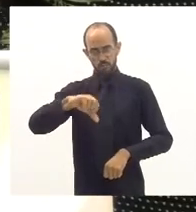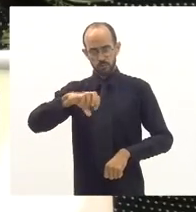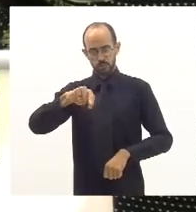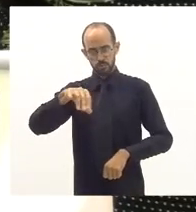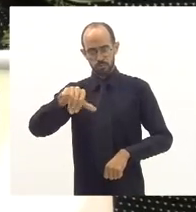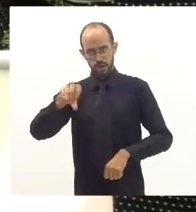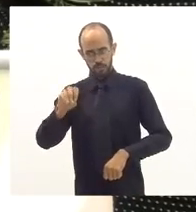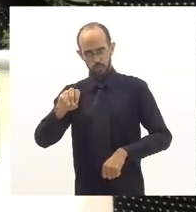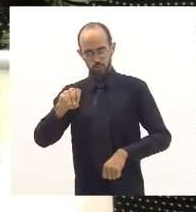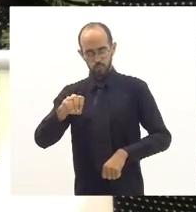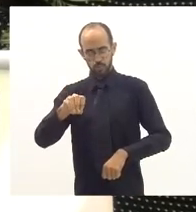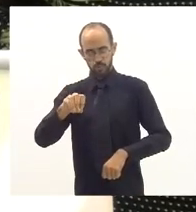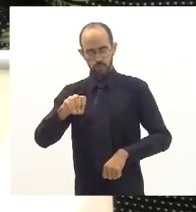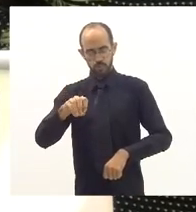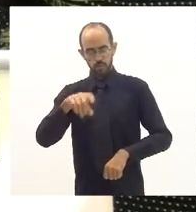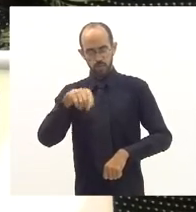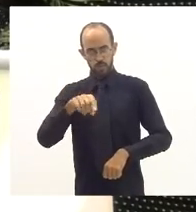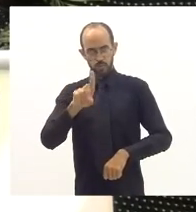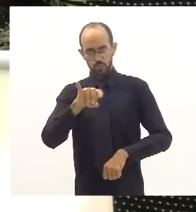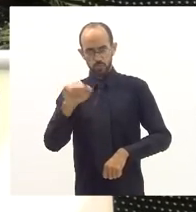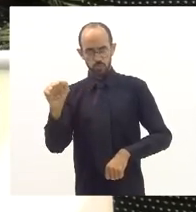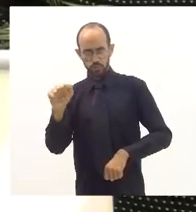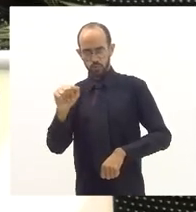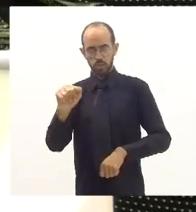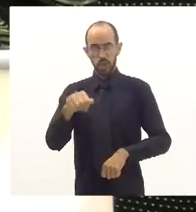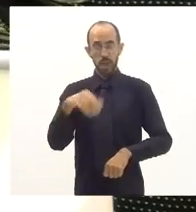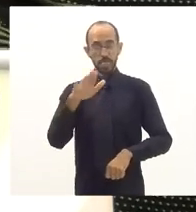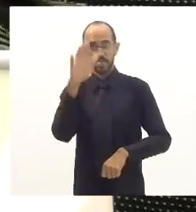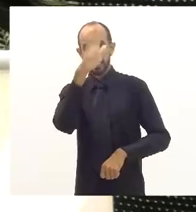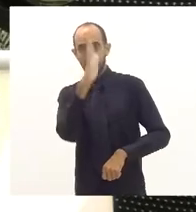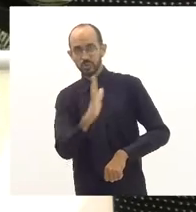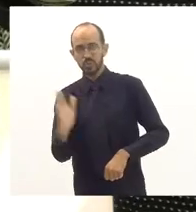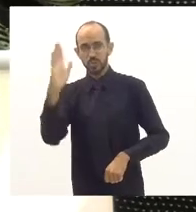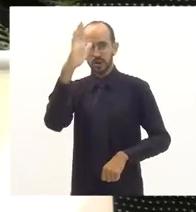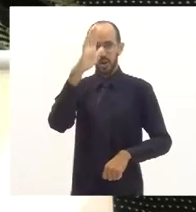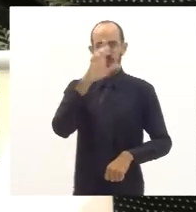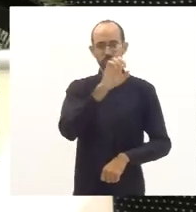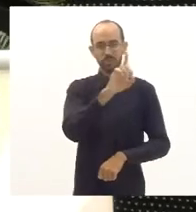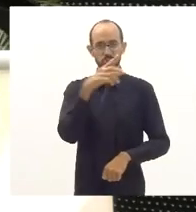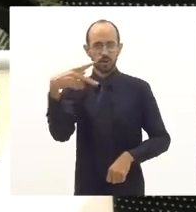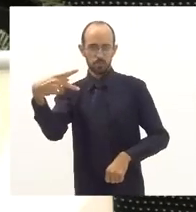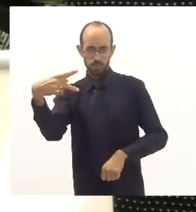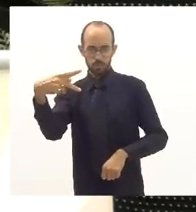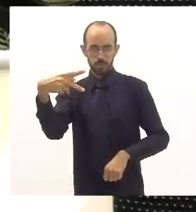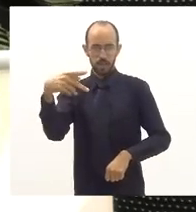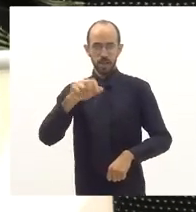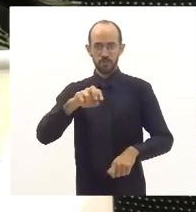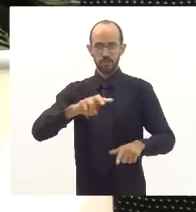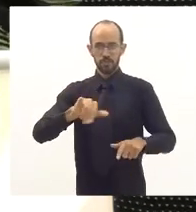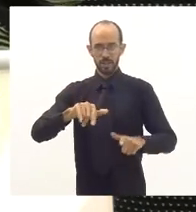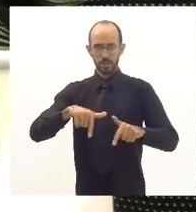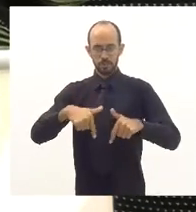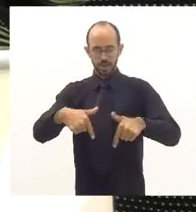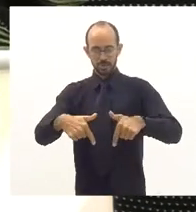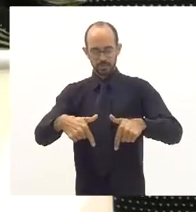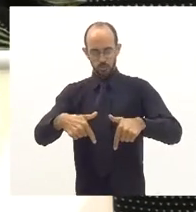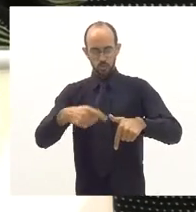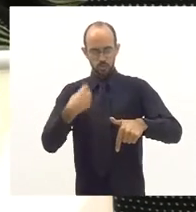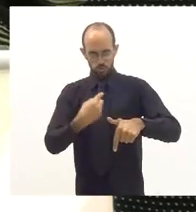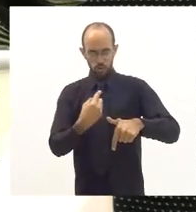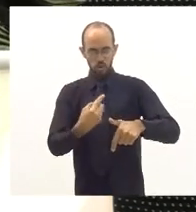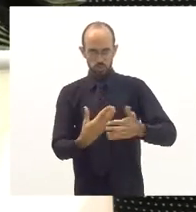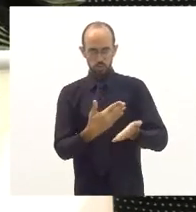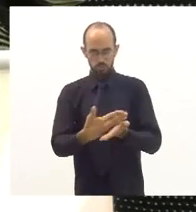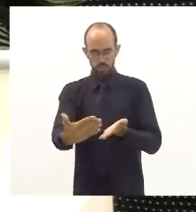feliz coincidência, é o Dia Nacional da Defensoria Pública, será julgada uma ação que a gente ajuizou,